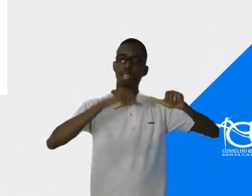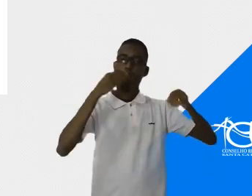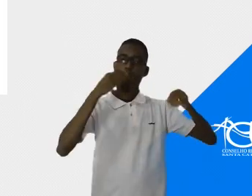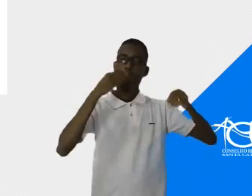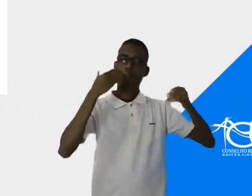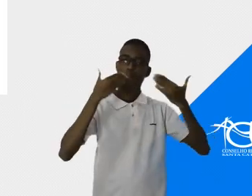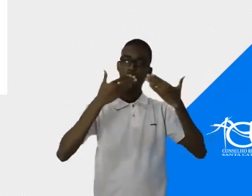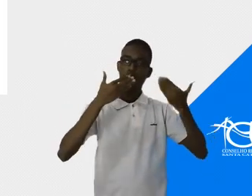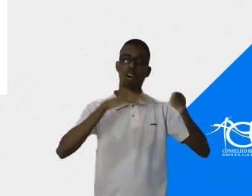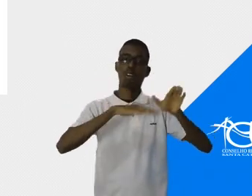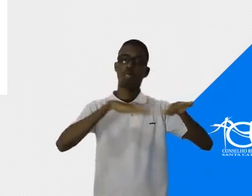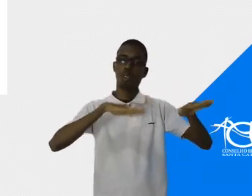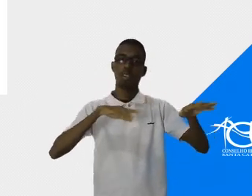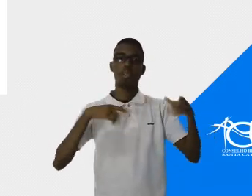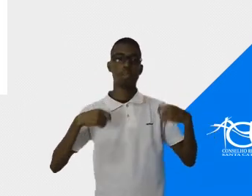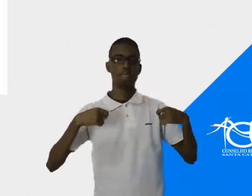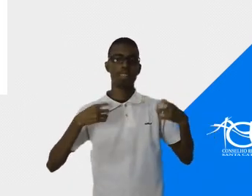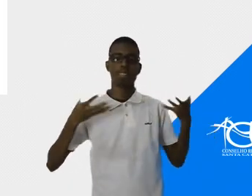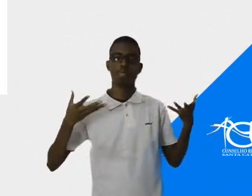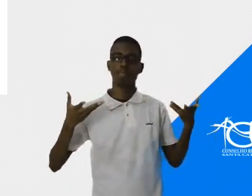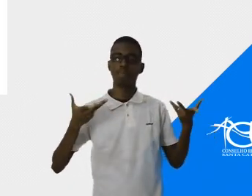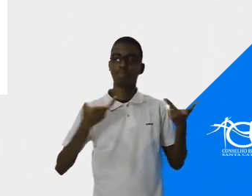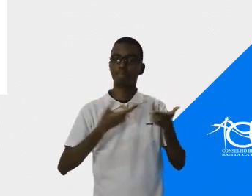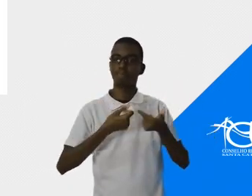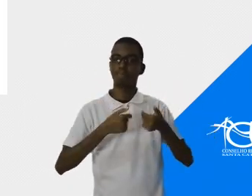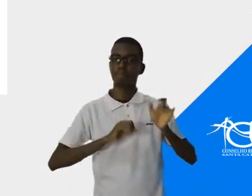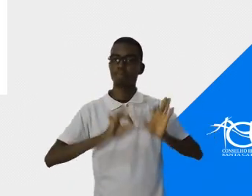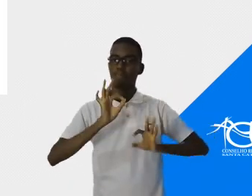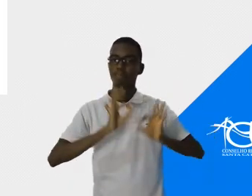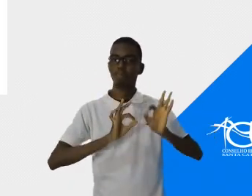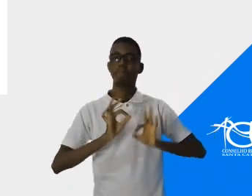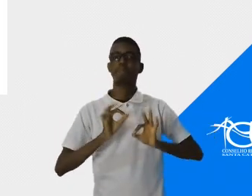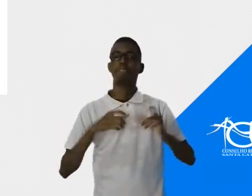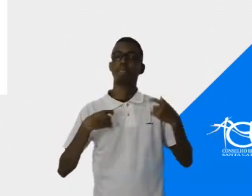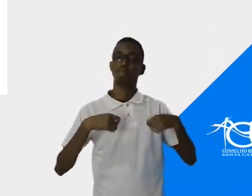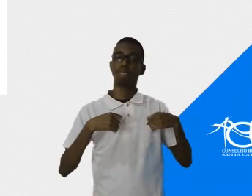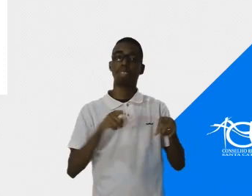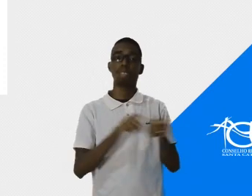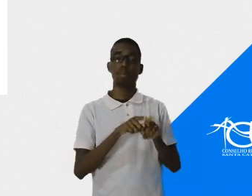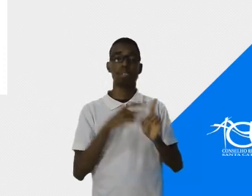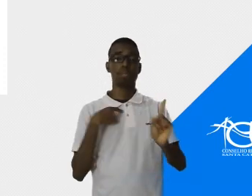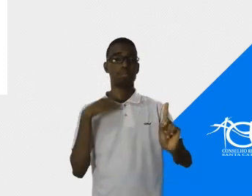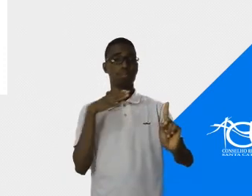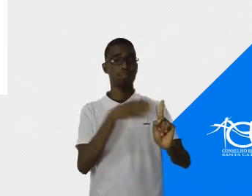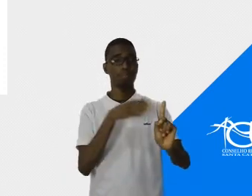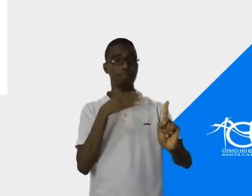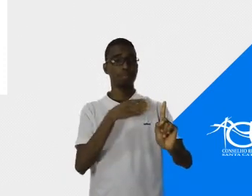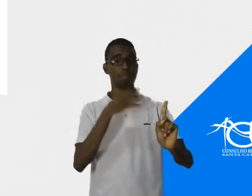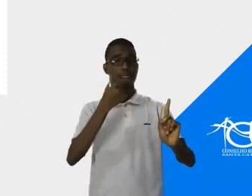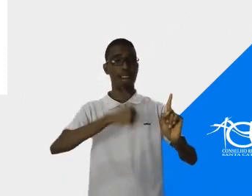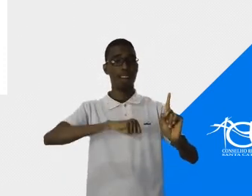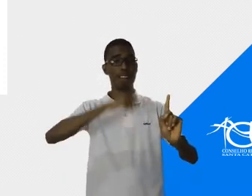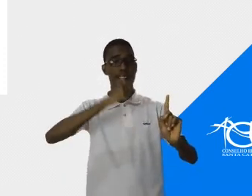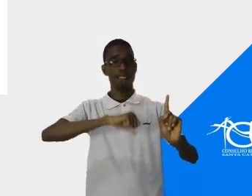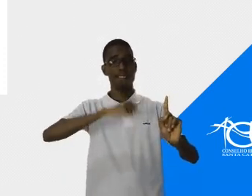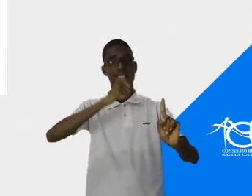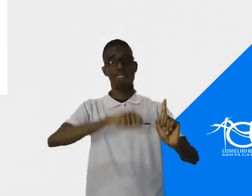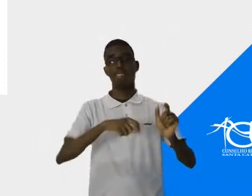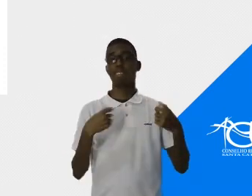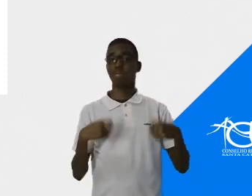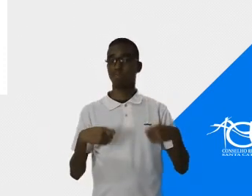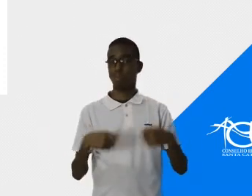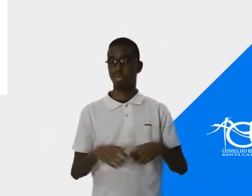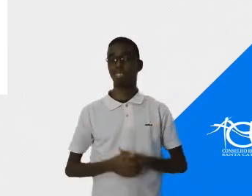ela precisa ser feita de forma individualizada. E eu sei que isto é e tem sido um problema prático psicólogos da